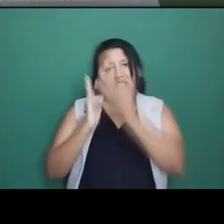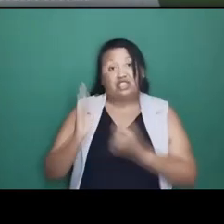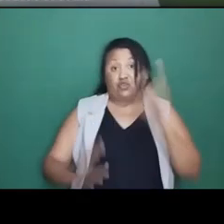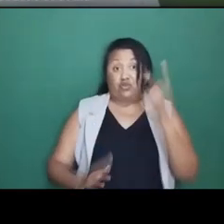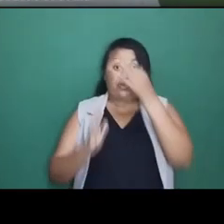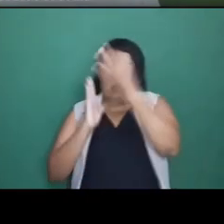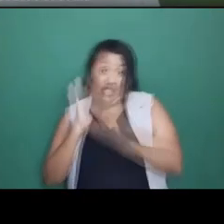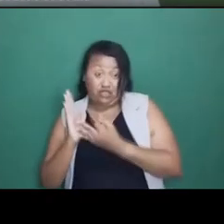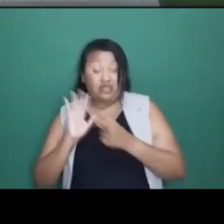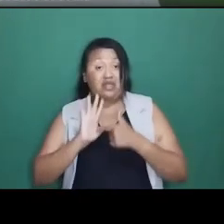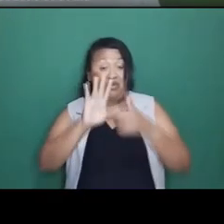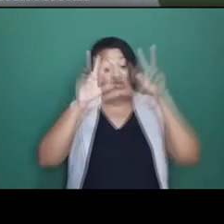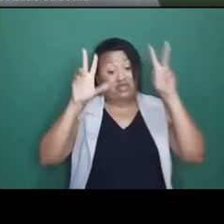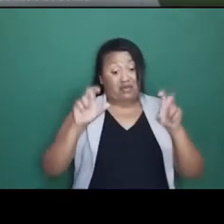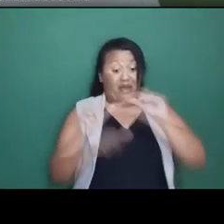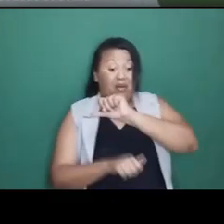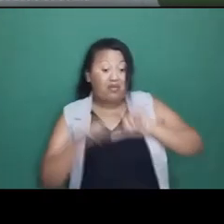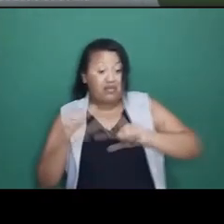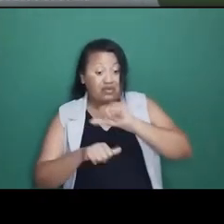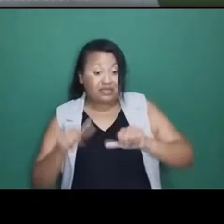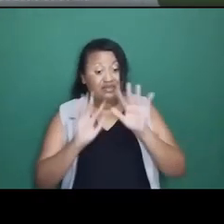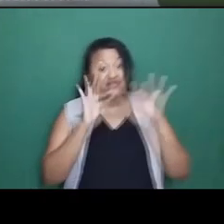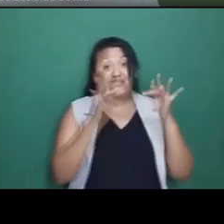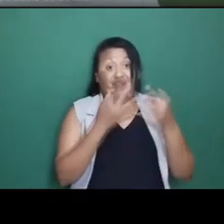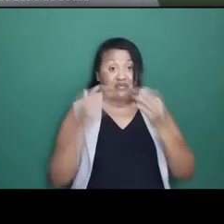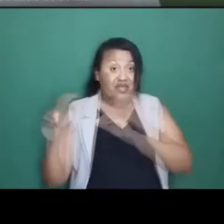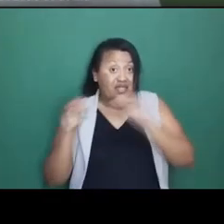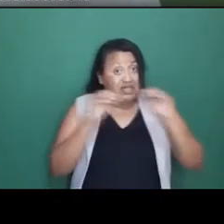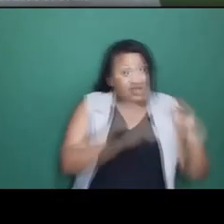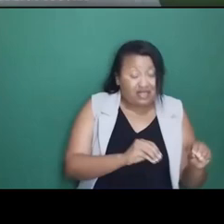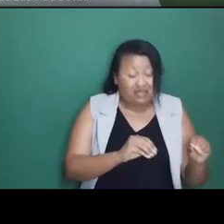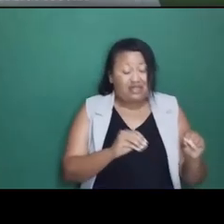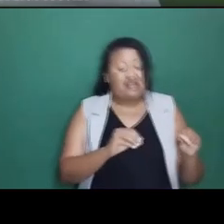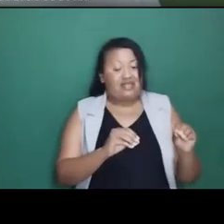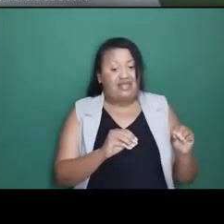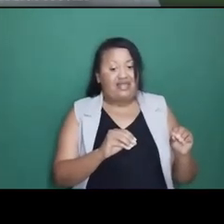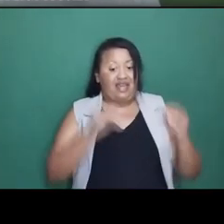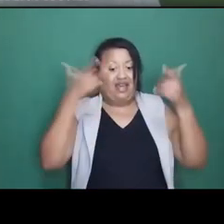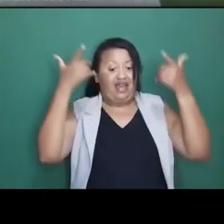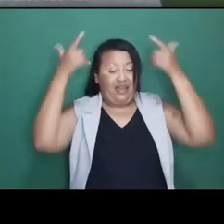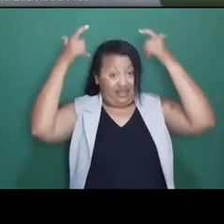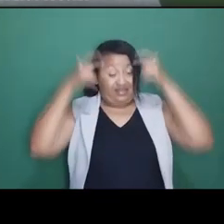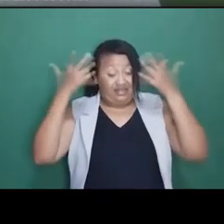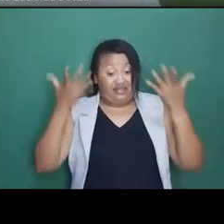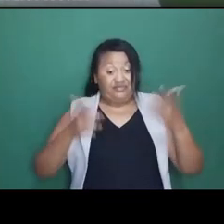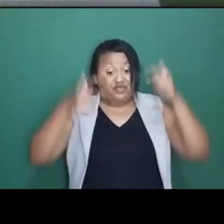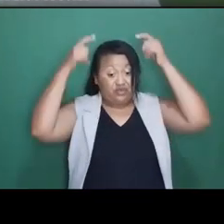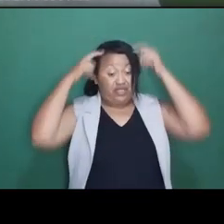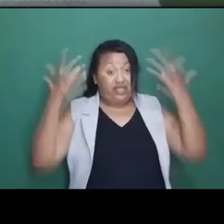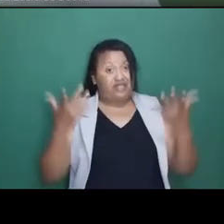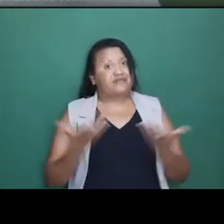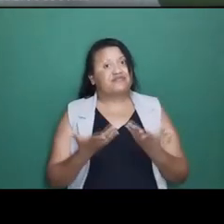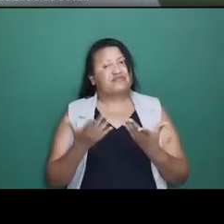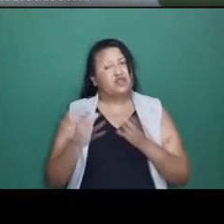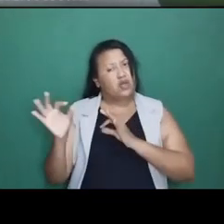como título mudança da família real foi um projeto meticuloso para a história dos portugueses Dom João VI